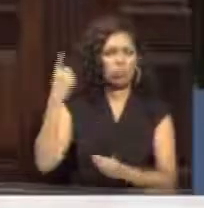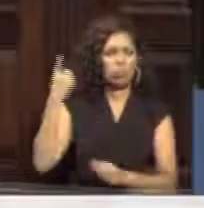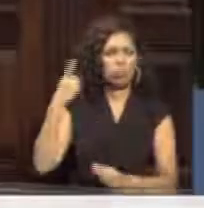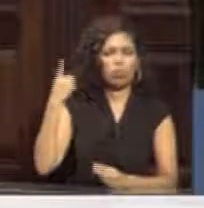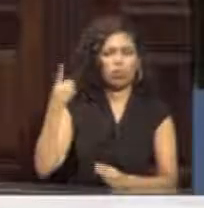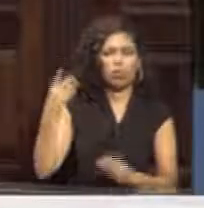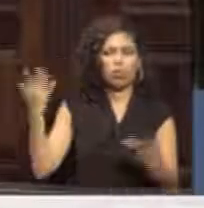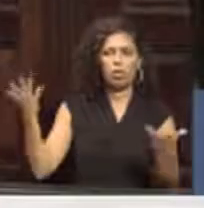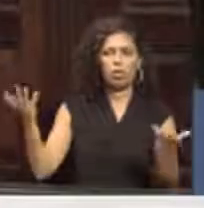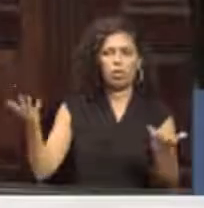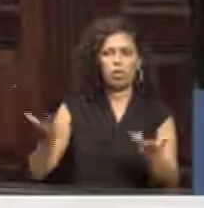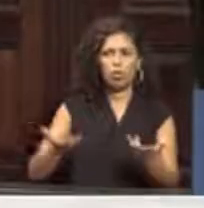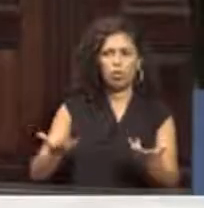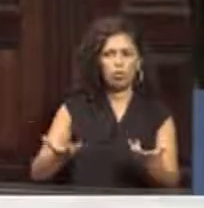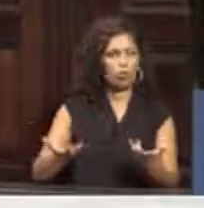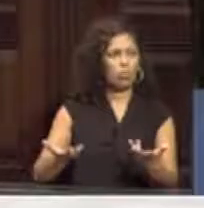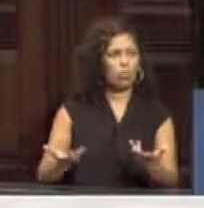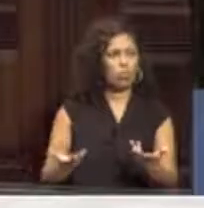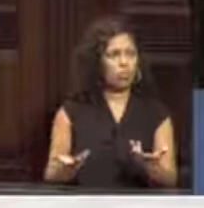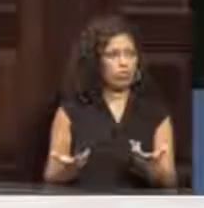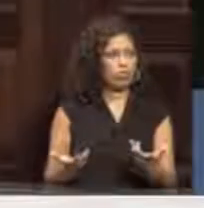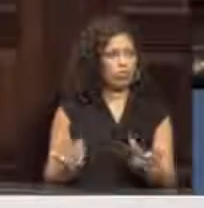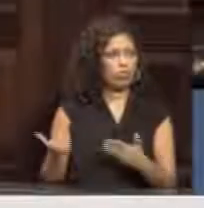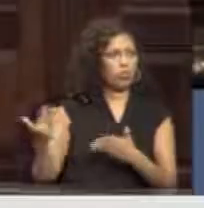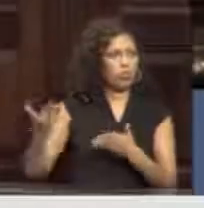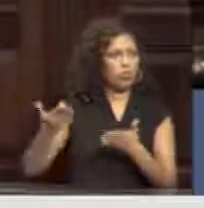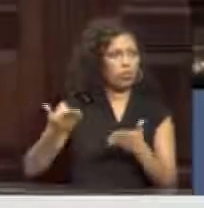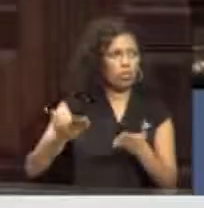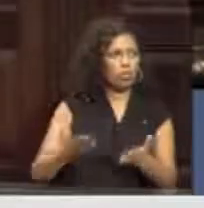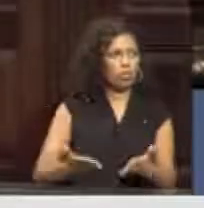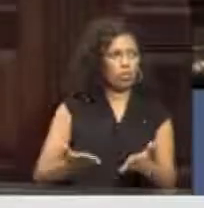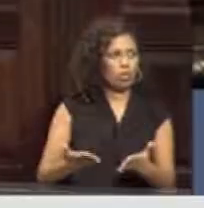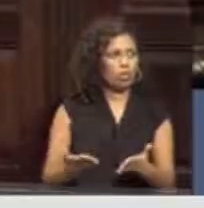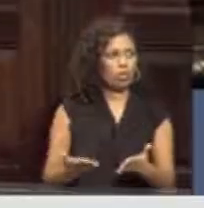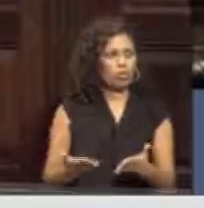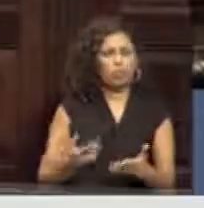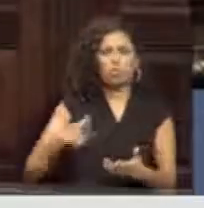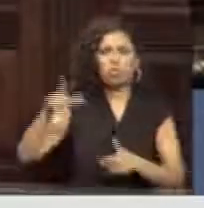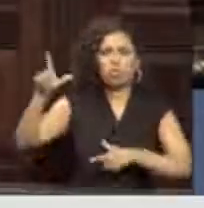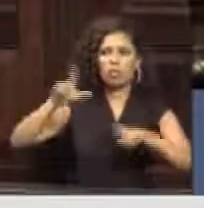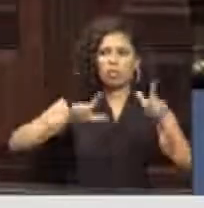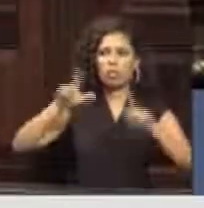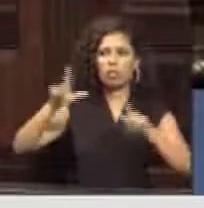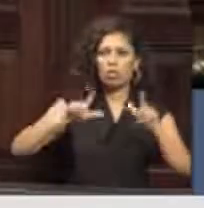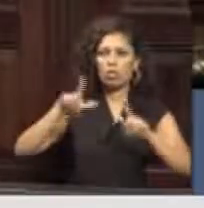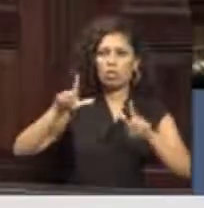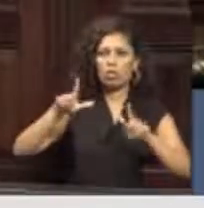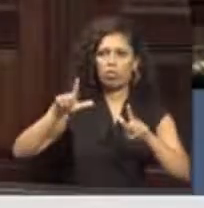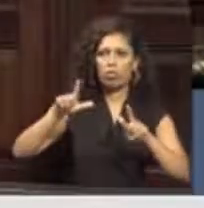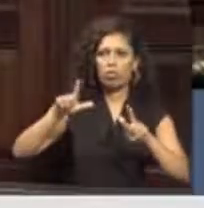Hoje eu vi pela manhã na TV Globo